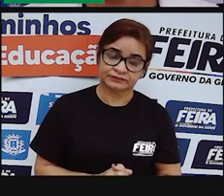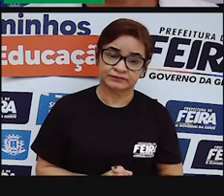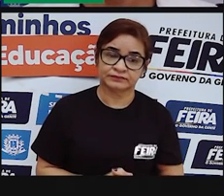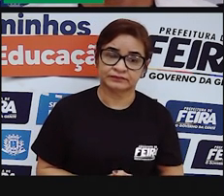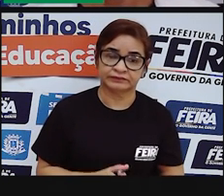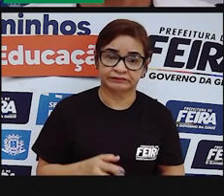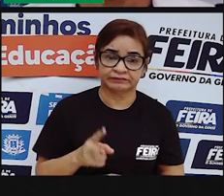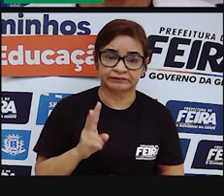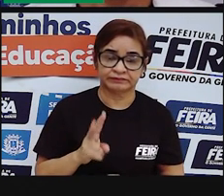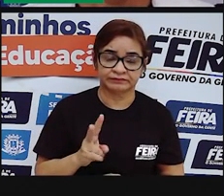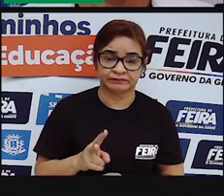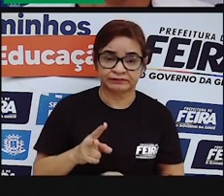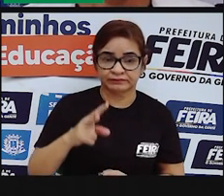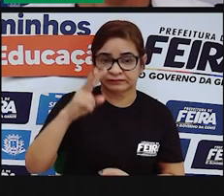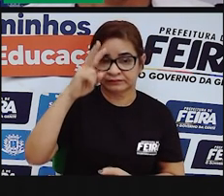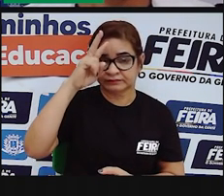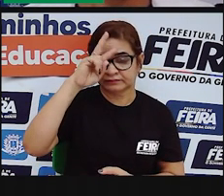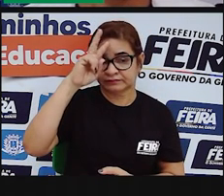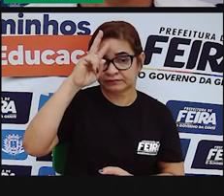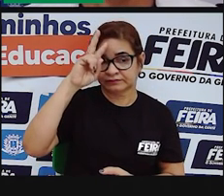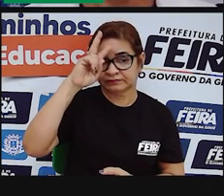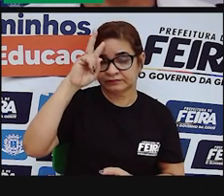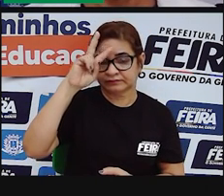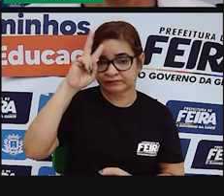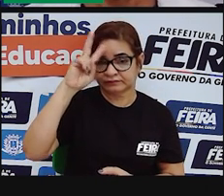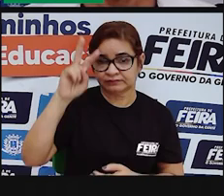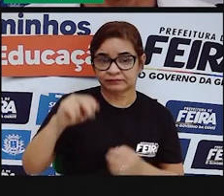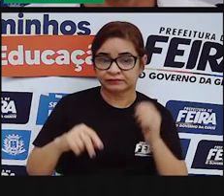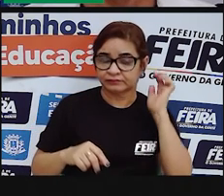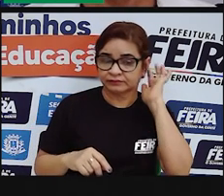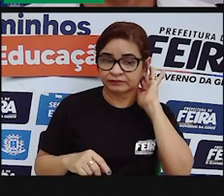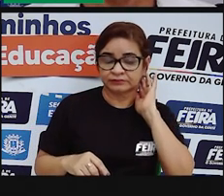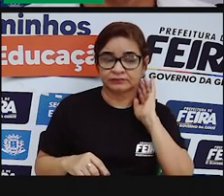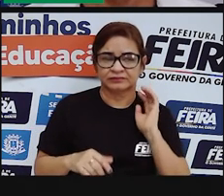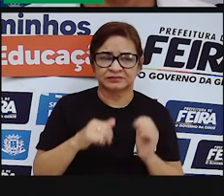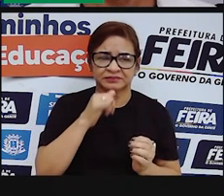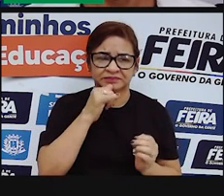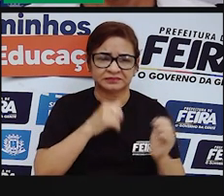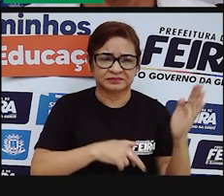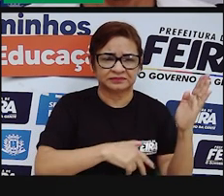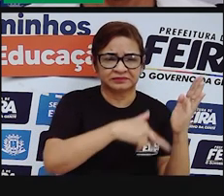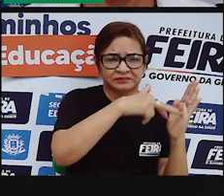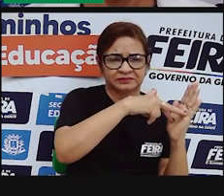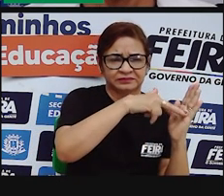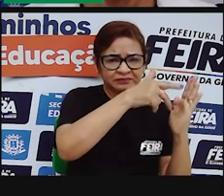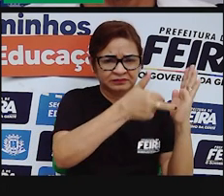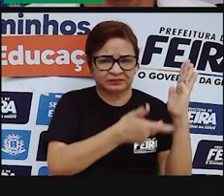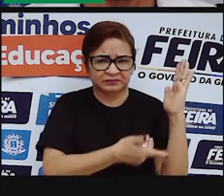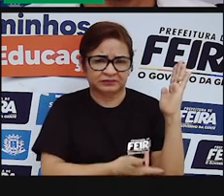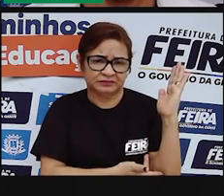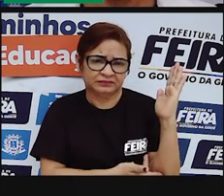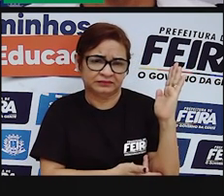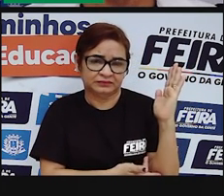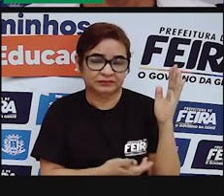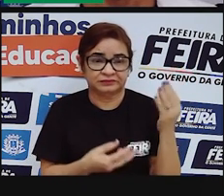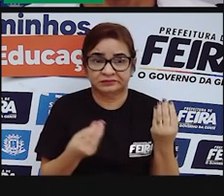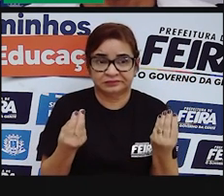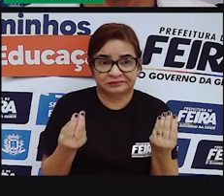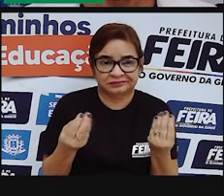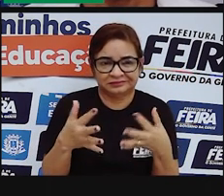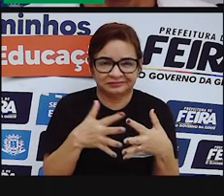daqui a gente usa muito. É só lembrar de subir em cima, entrar para dentro, descer para